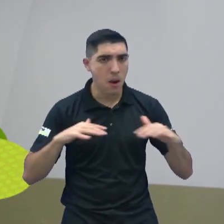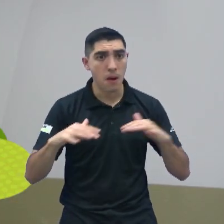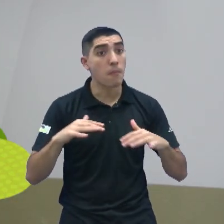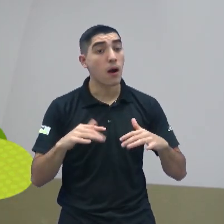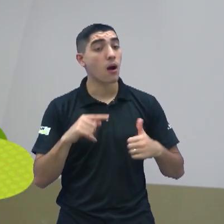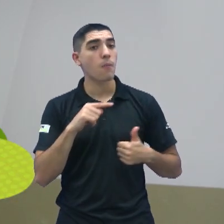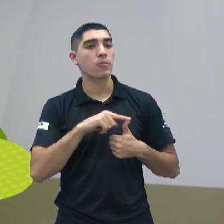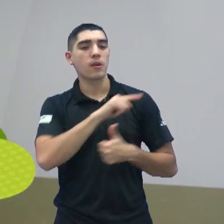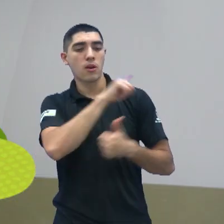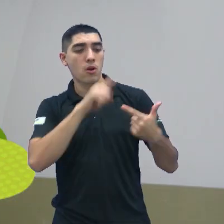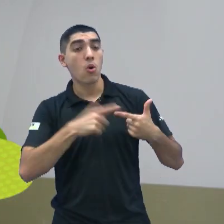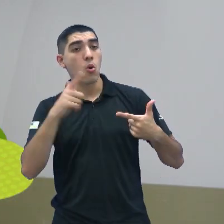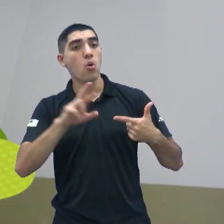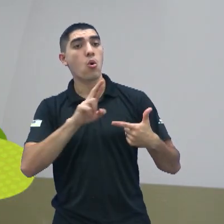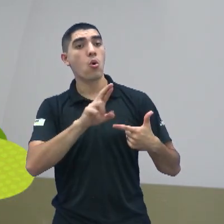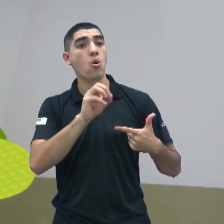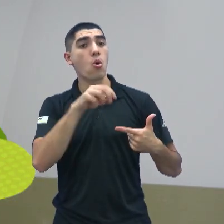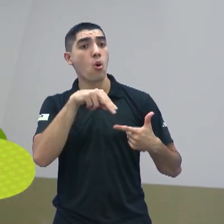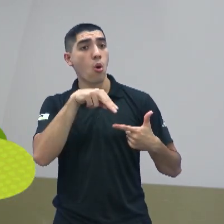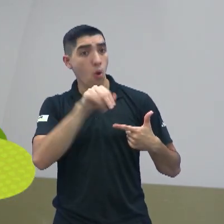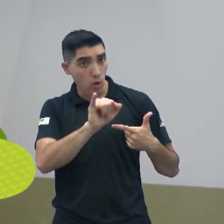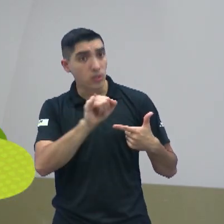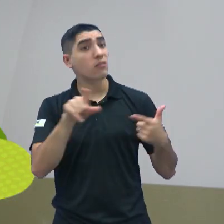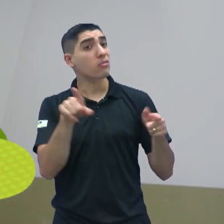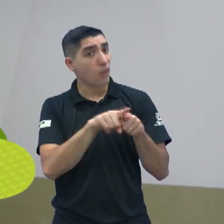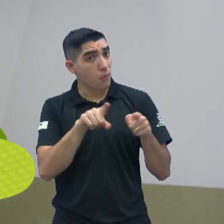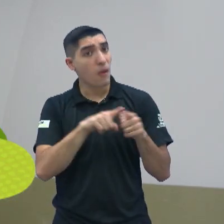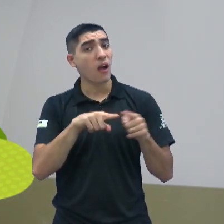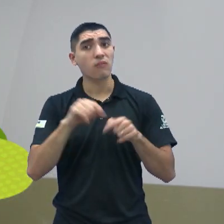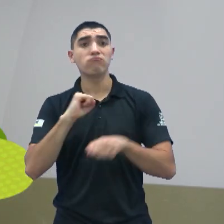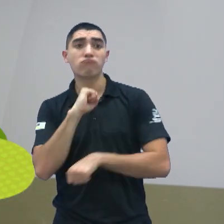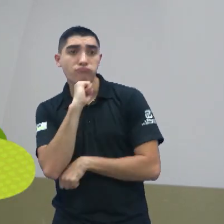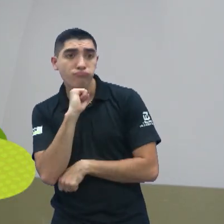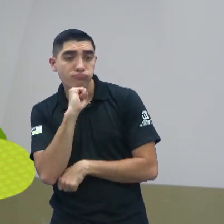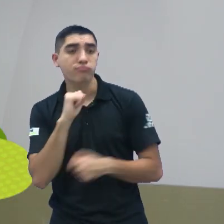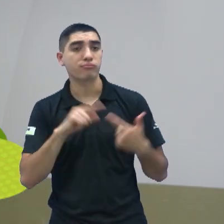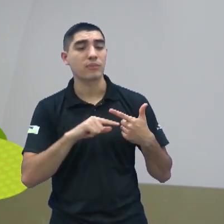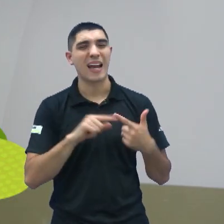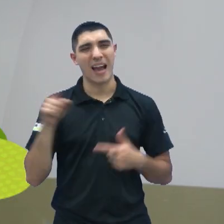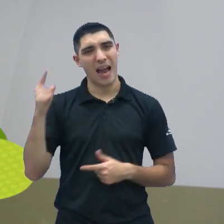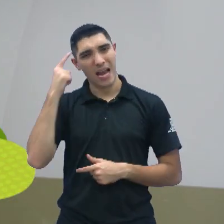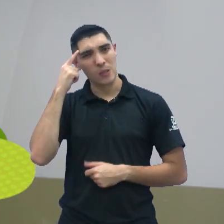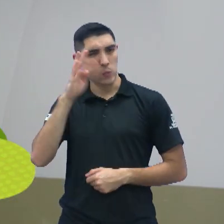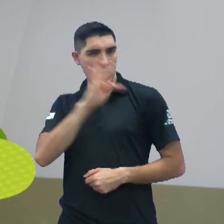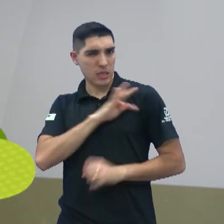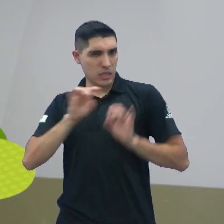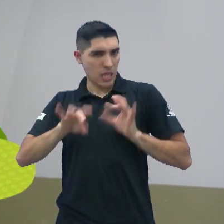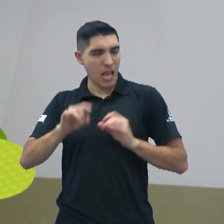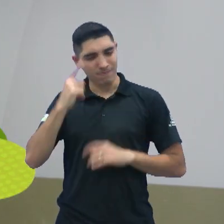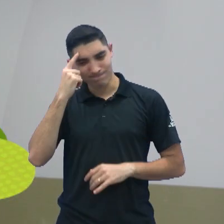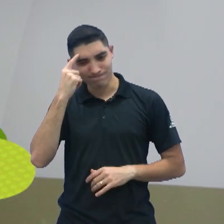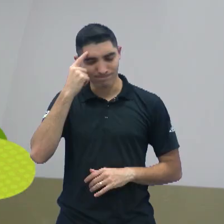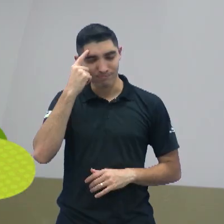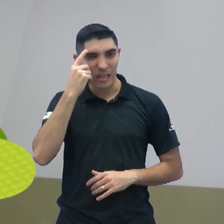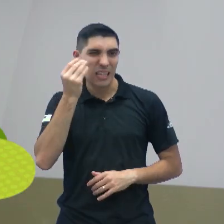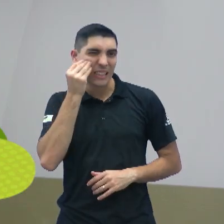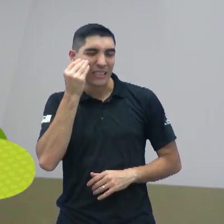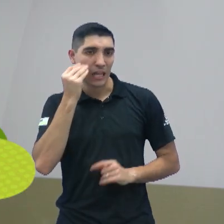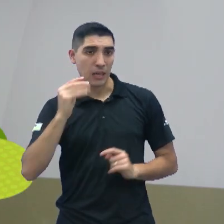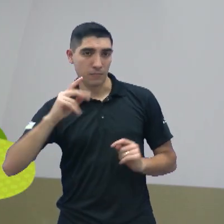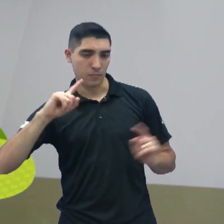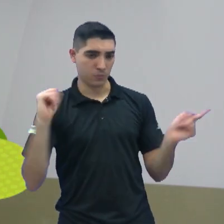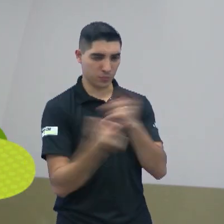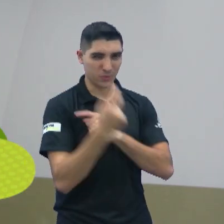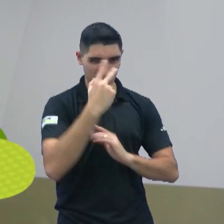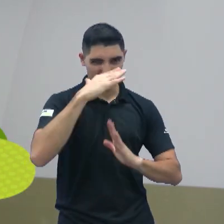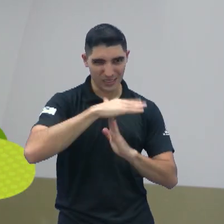Rony, que é o artilheiro da equipe, estava no banco também. Depois, no segundo tempo, ele tentou mesmo com a menos, né, encontrar algumas soluções,